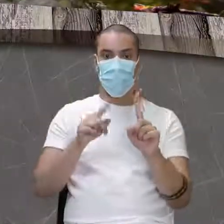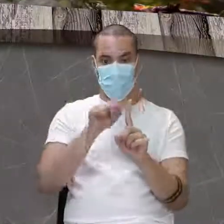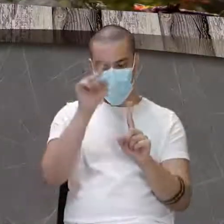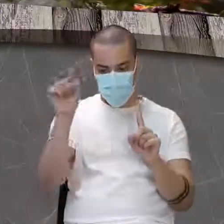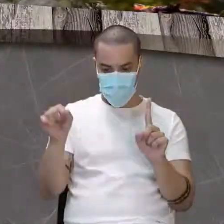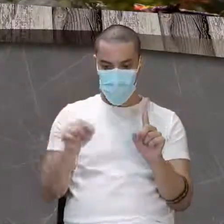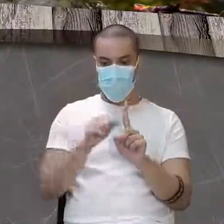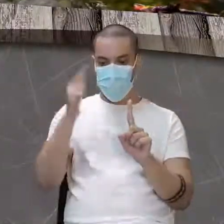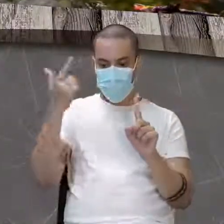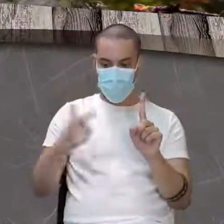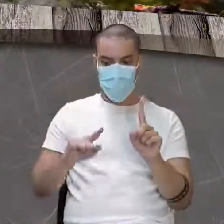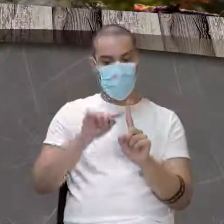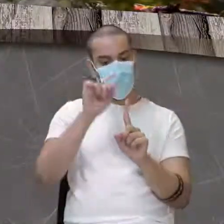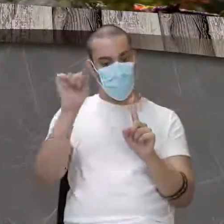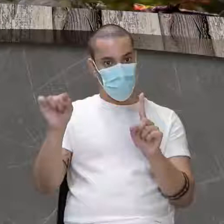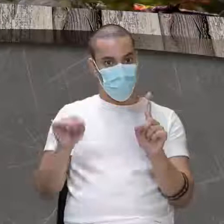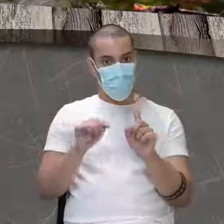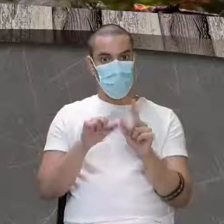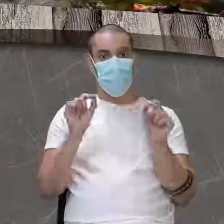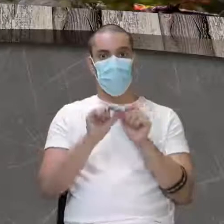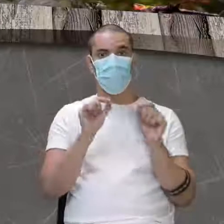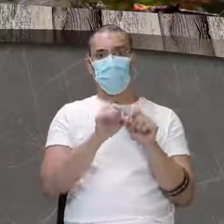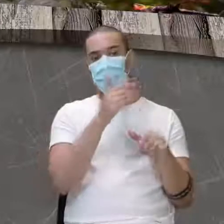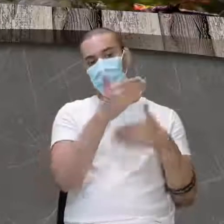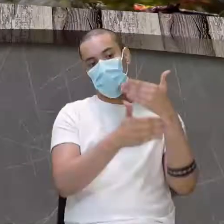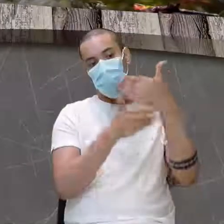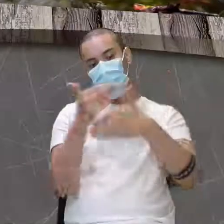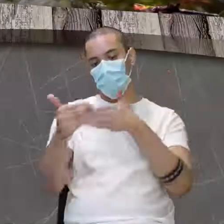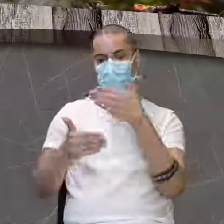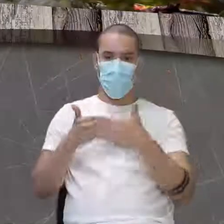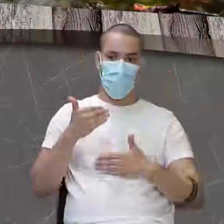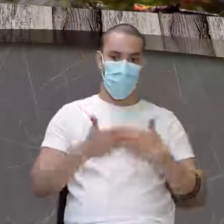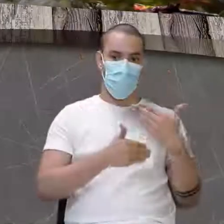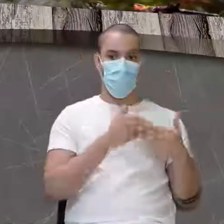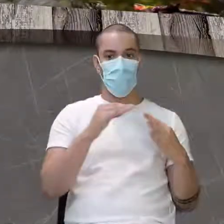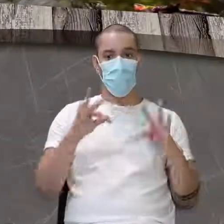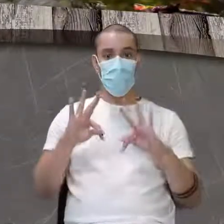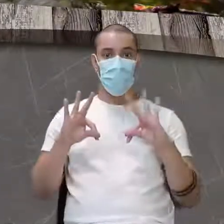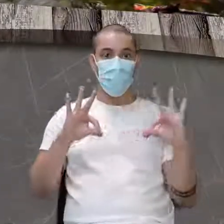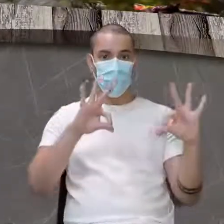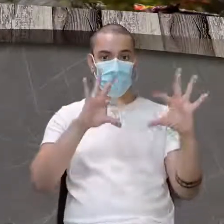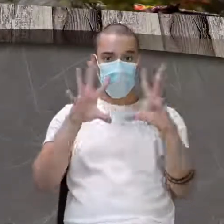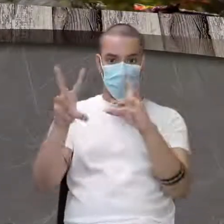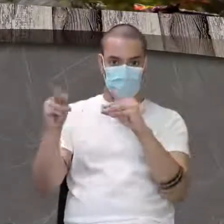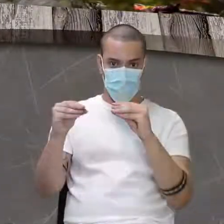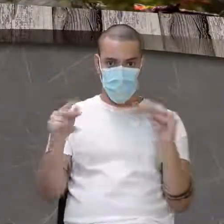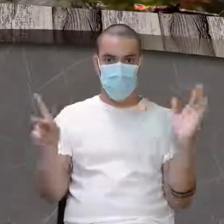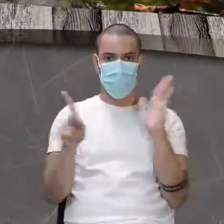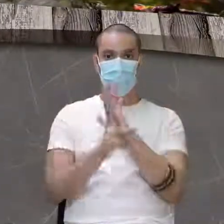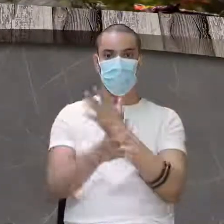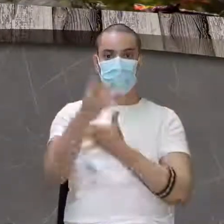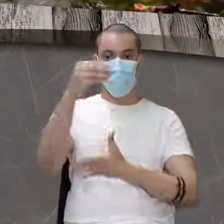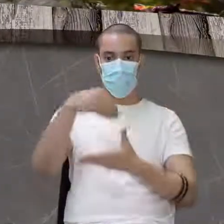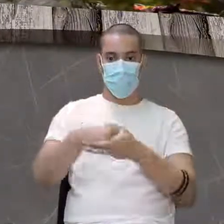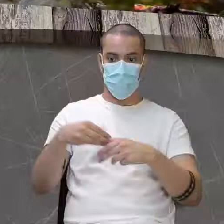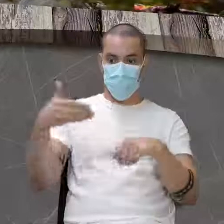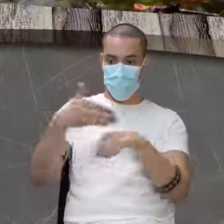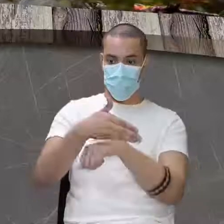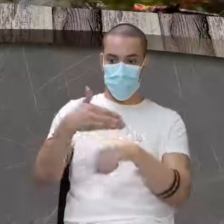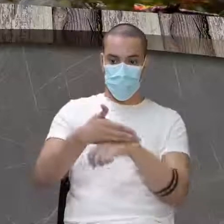Vai fazendo isso ao longo de todos os organismos que vão